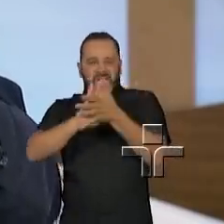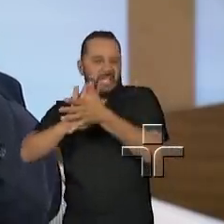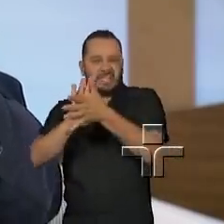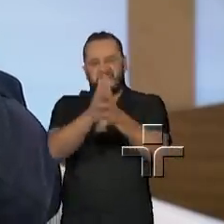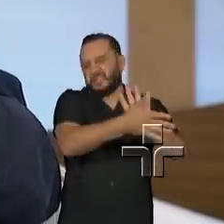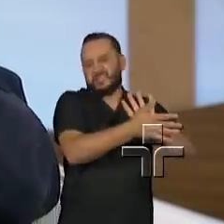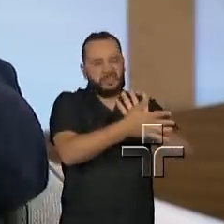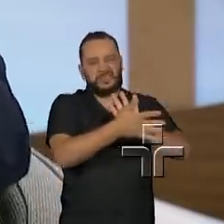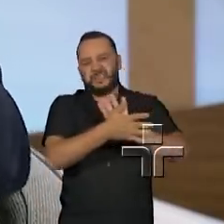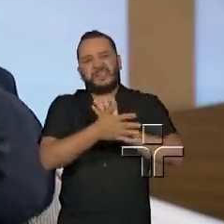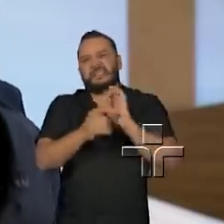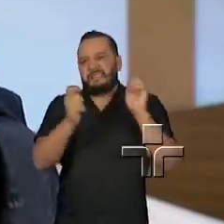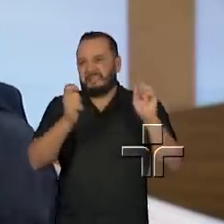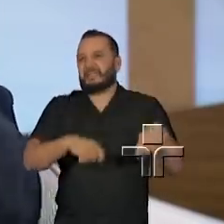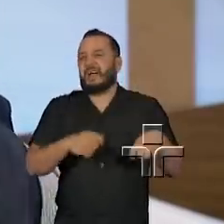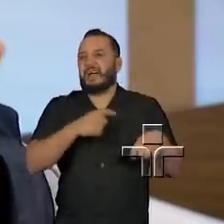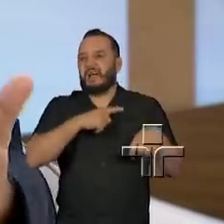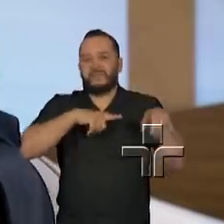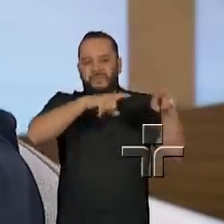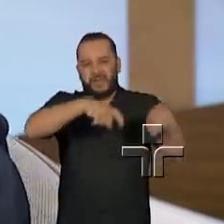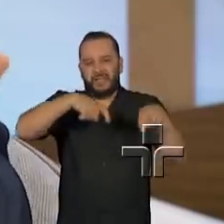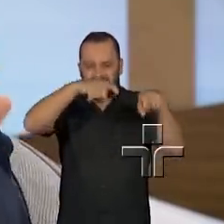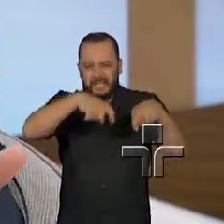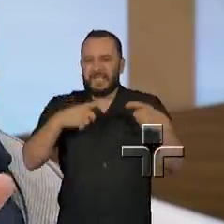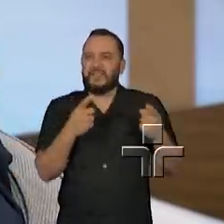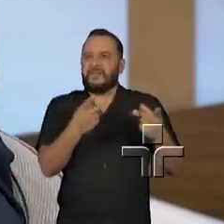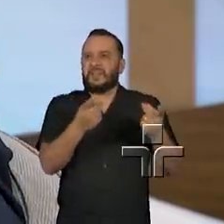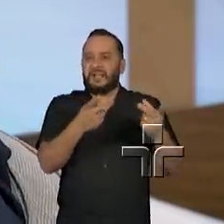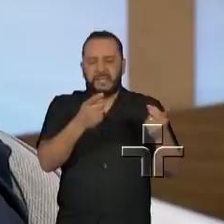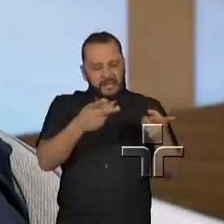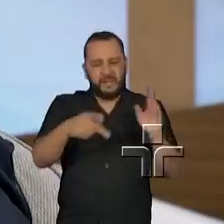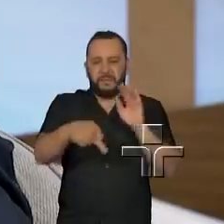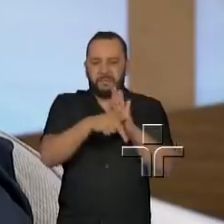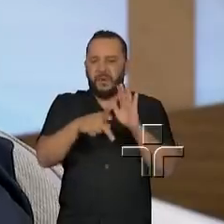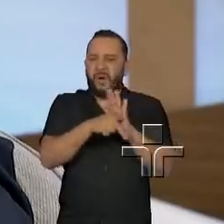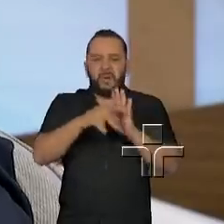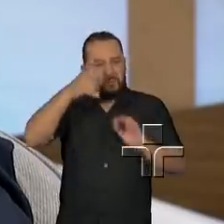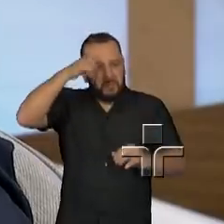fazer fazenda para gado de corte.